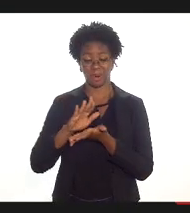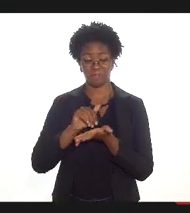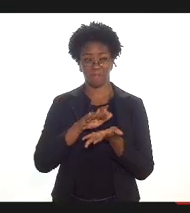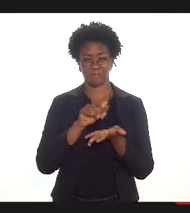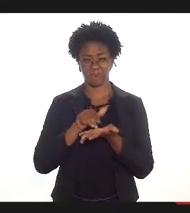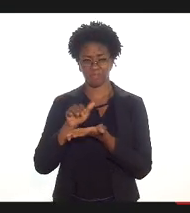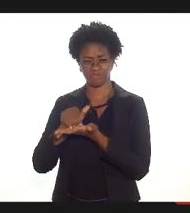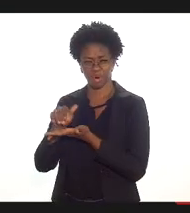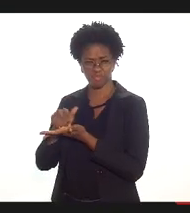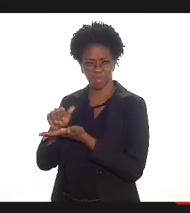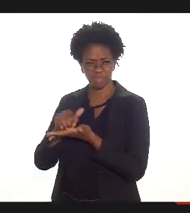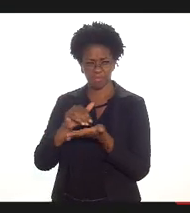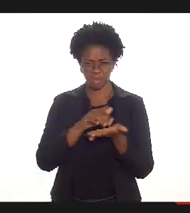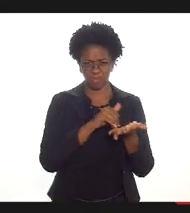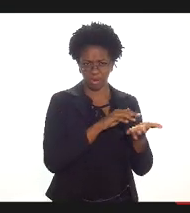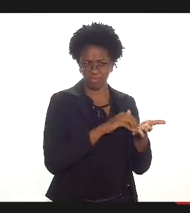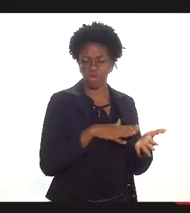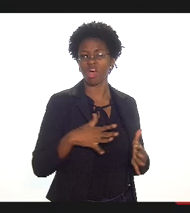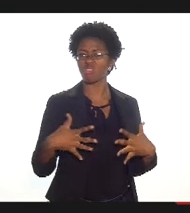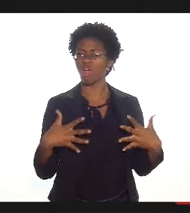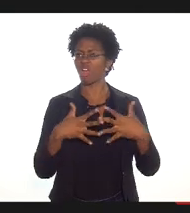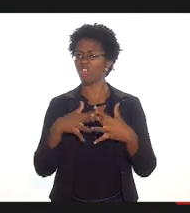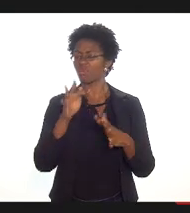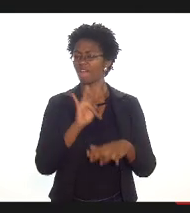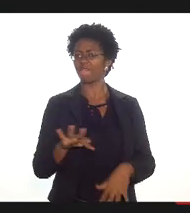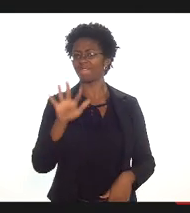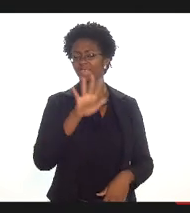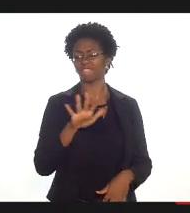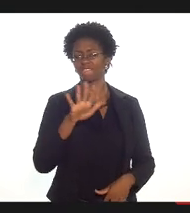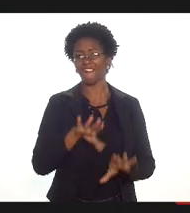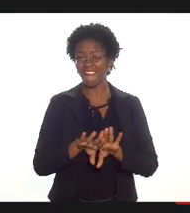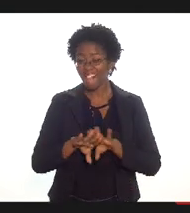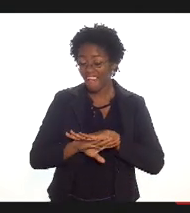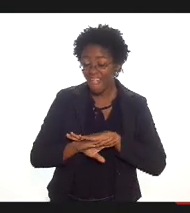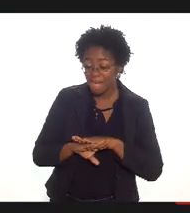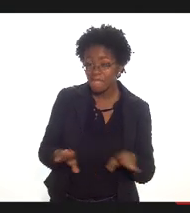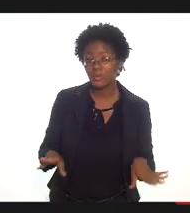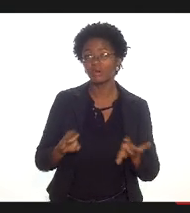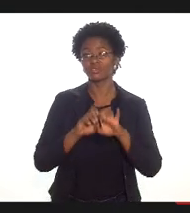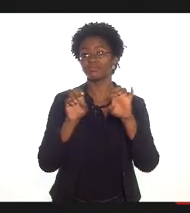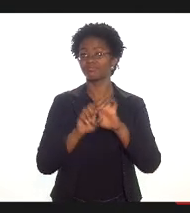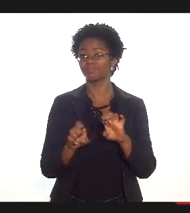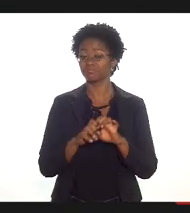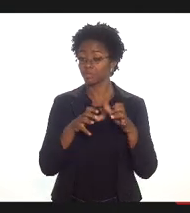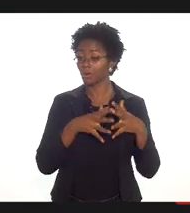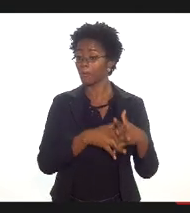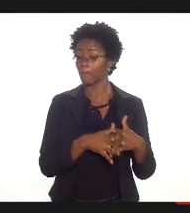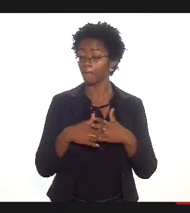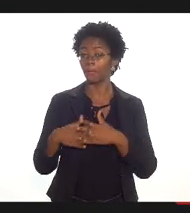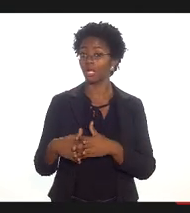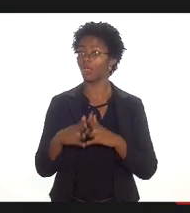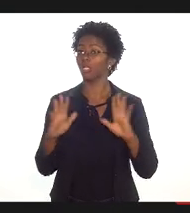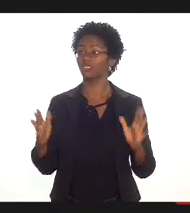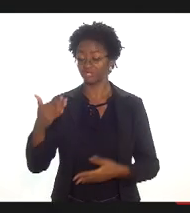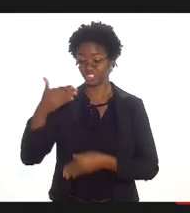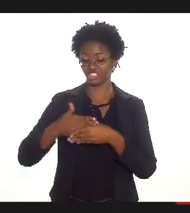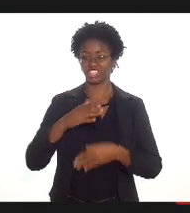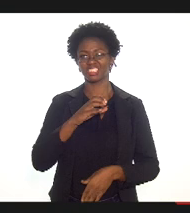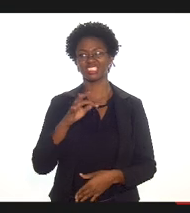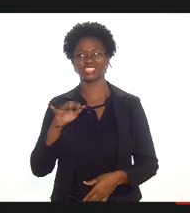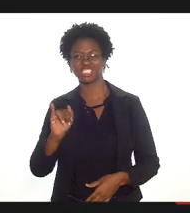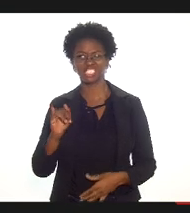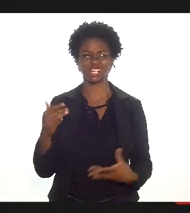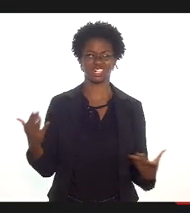massa dentro da rede federal, desestruturaram serviços de alta complexidade, fecharam o CTI no meio de